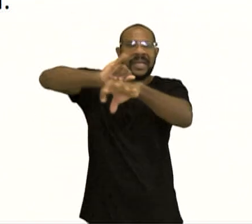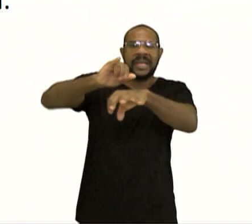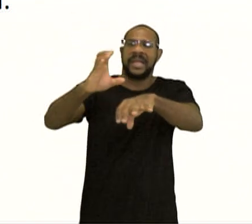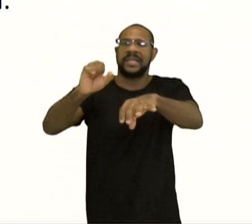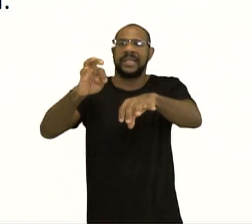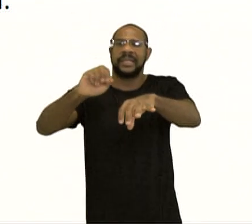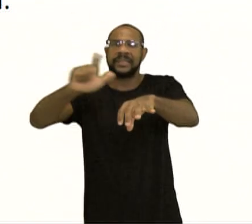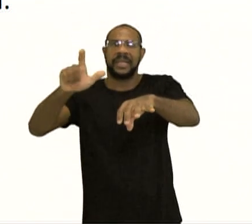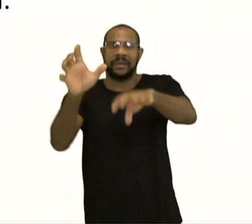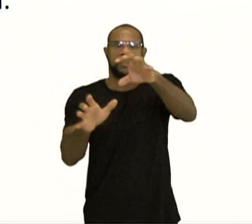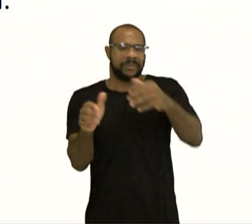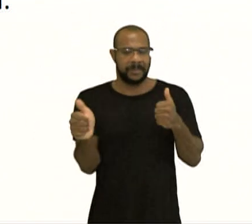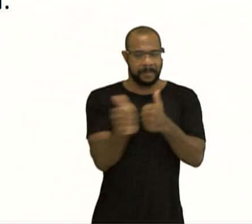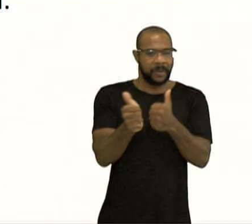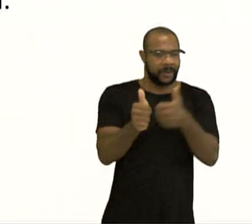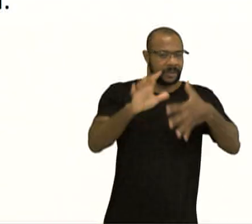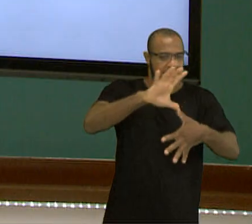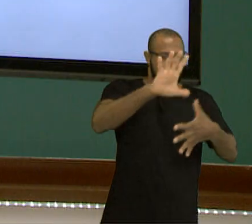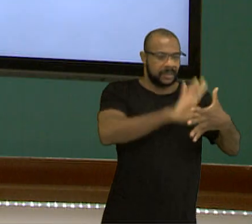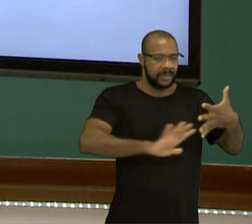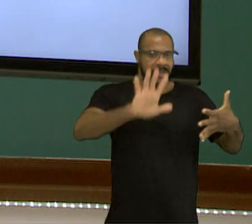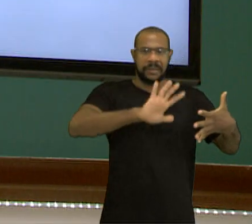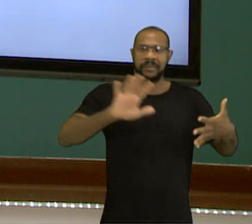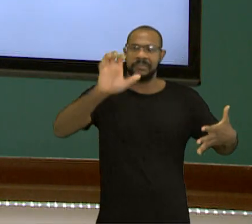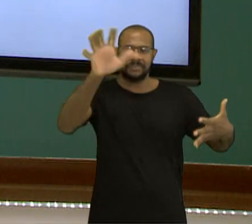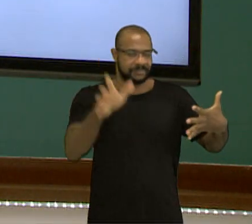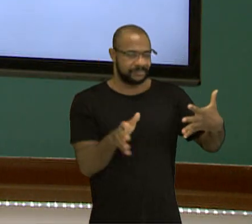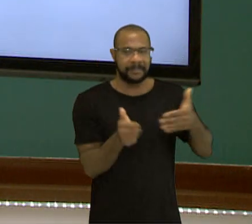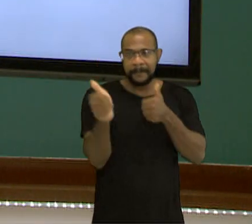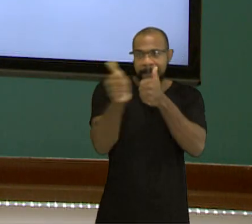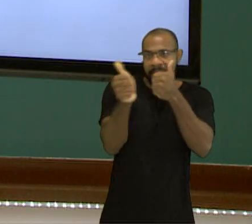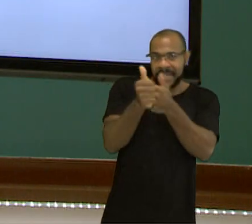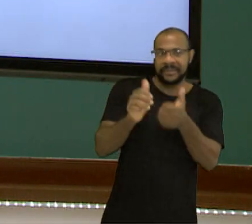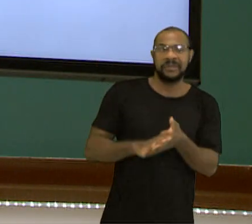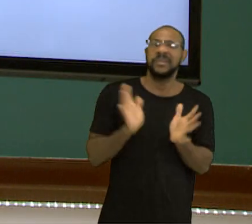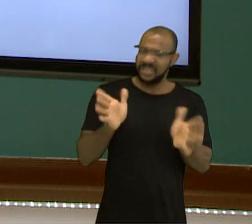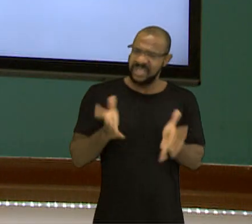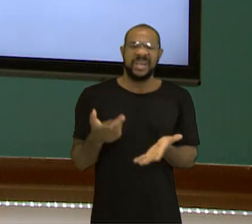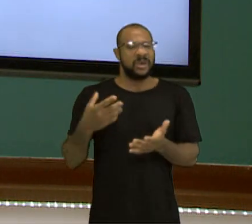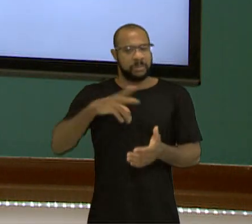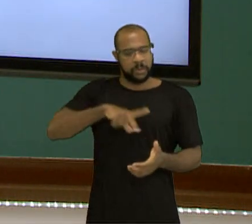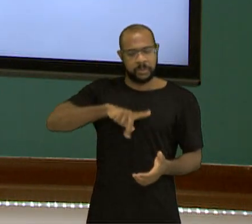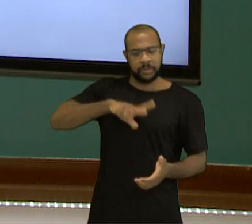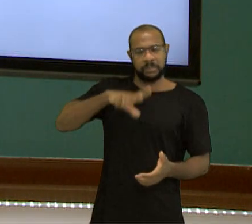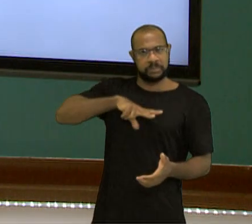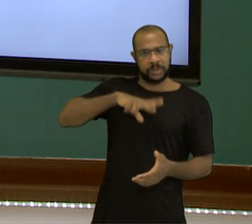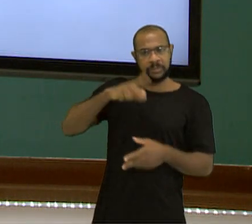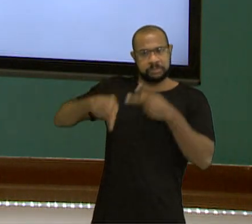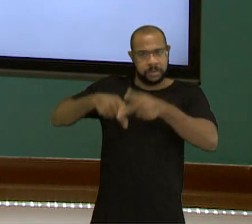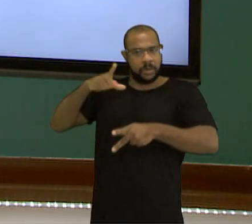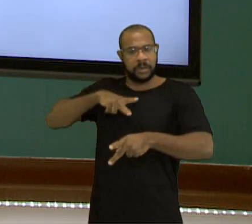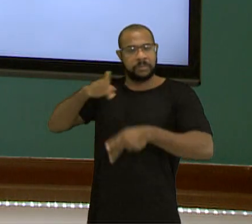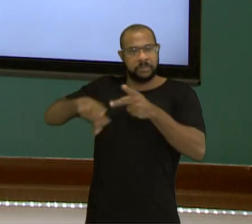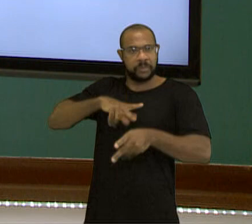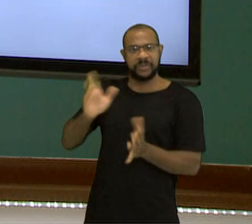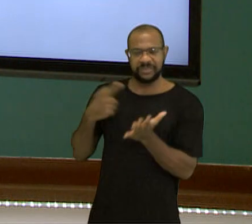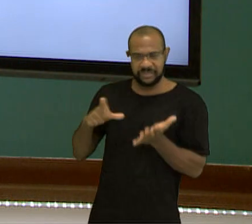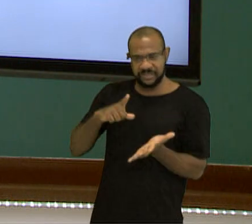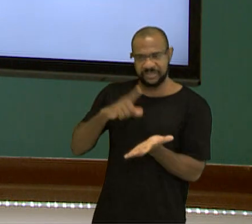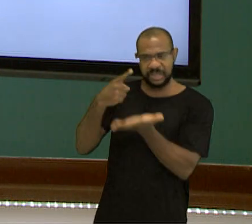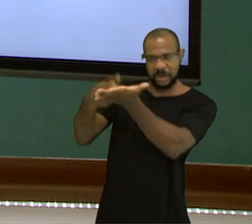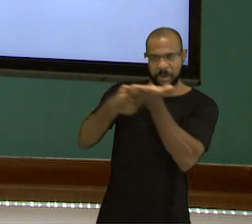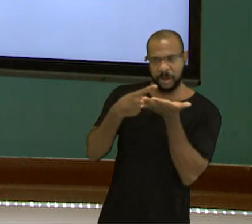regiões mais próximas do Brasil, onde os portugueses já tinham as suas feitorias, já tinham estabelecido contato no